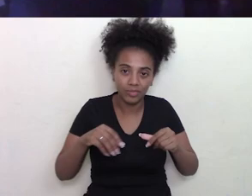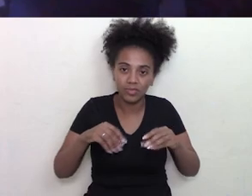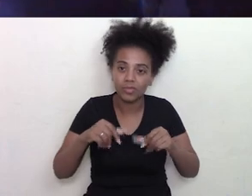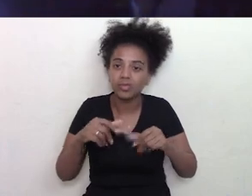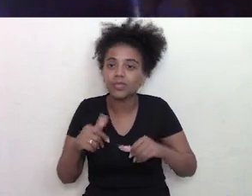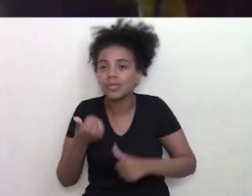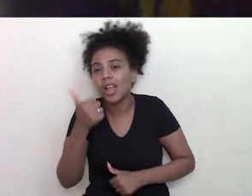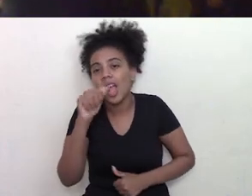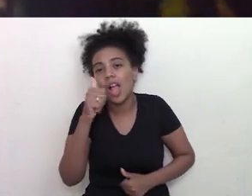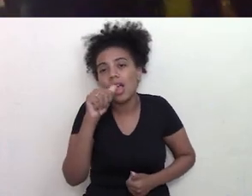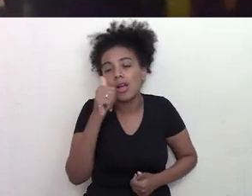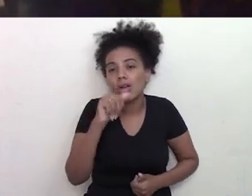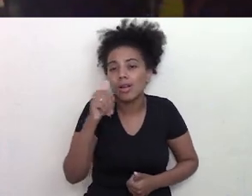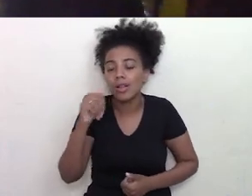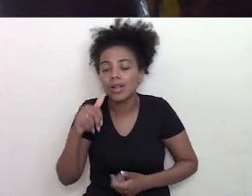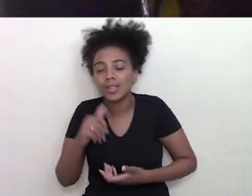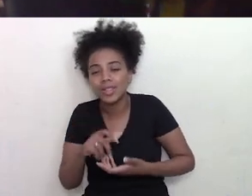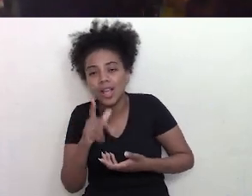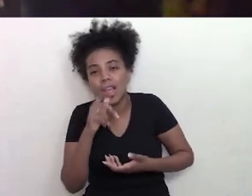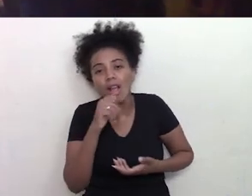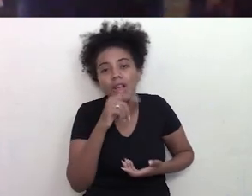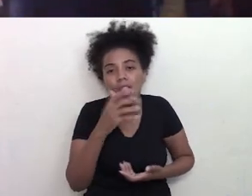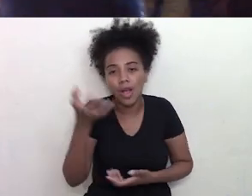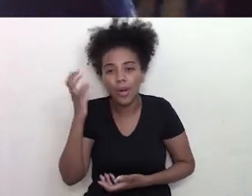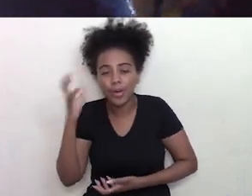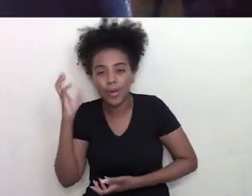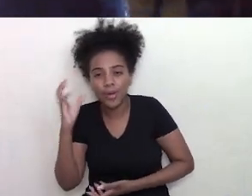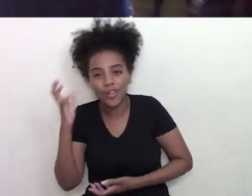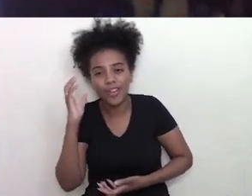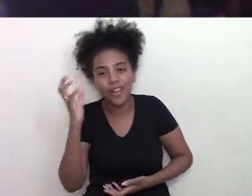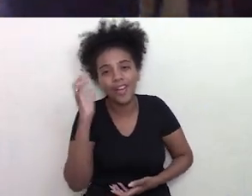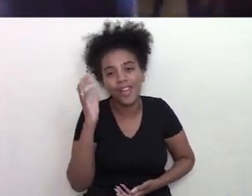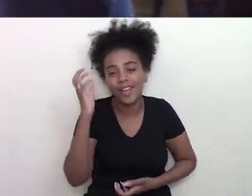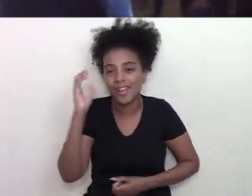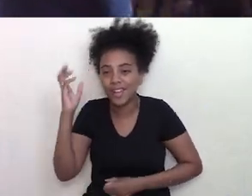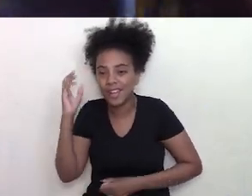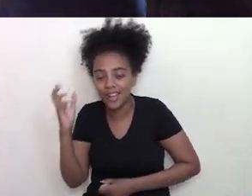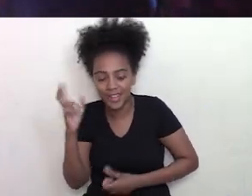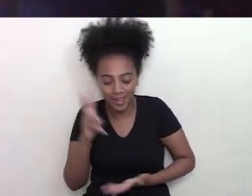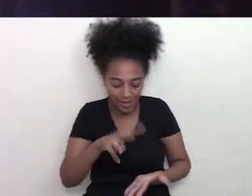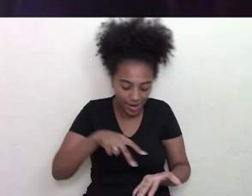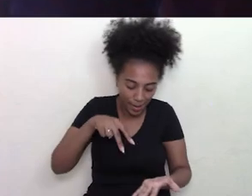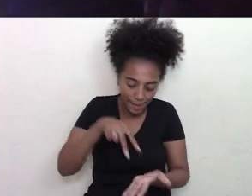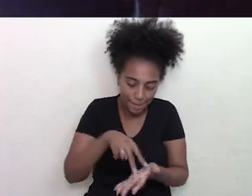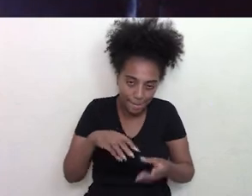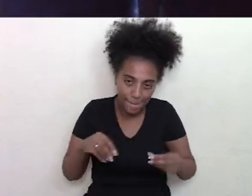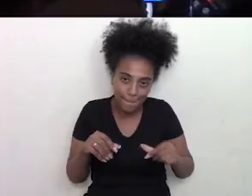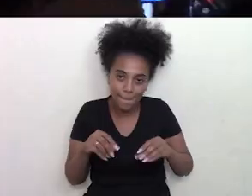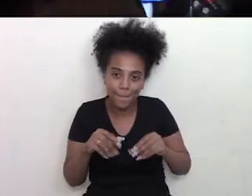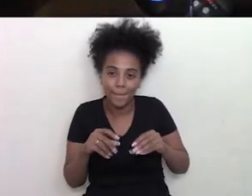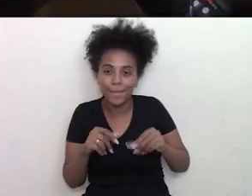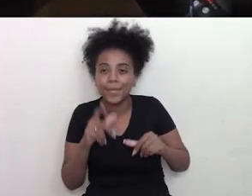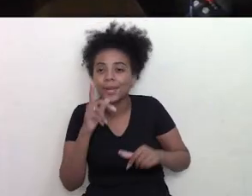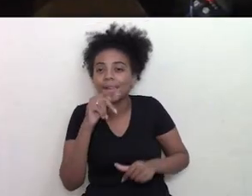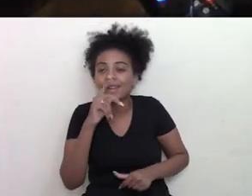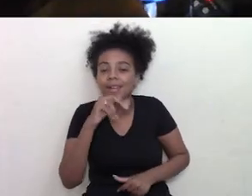caipirinha, água de coco, a cervejinha. Pé na areia, água de coco.